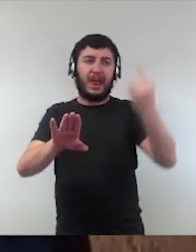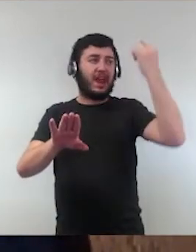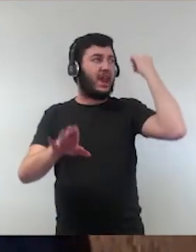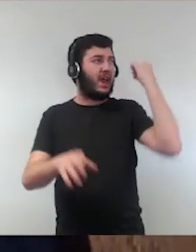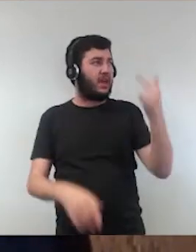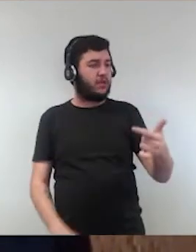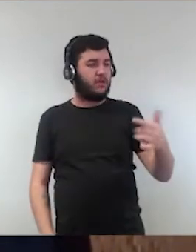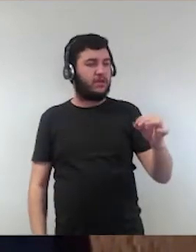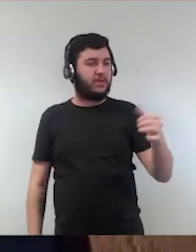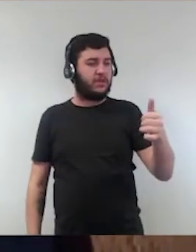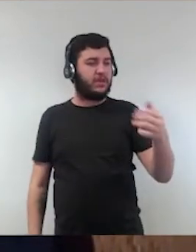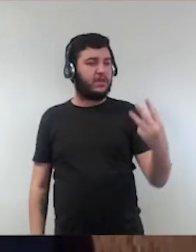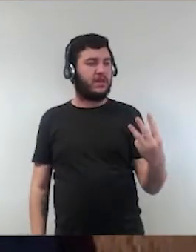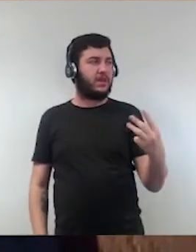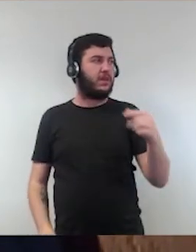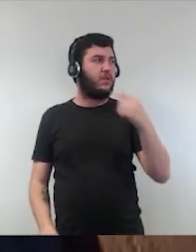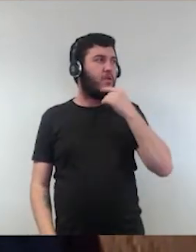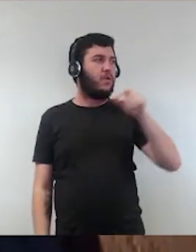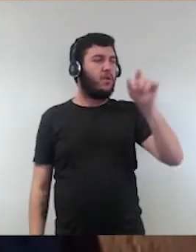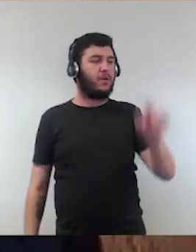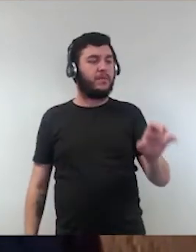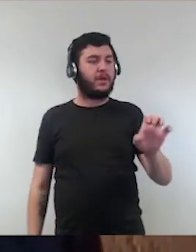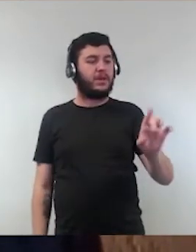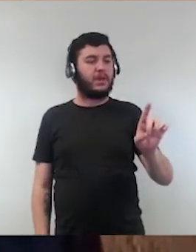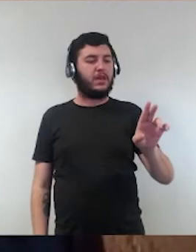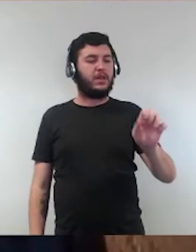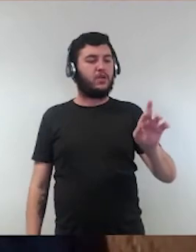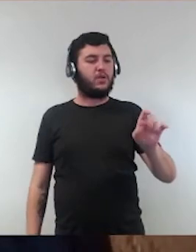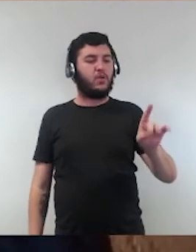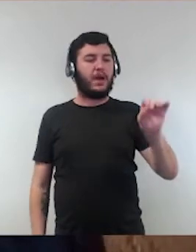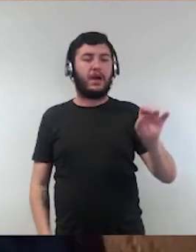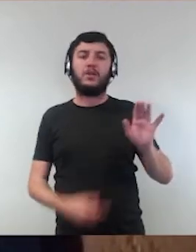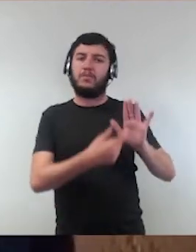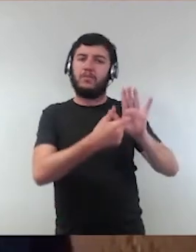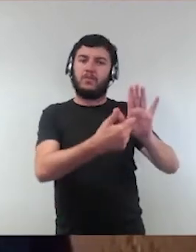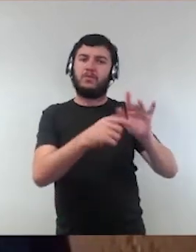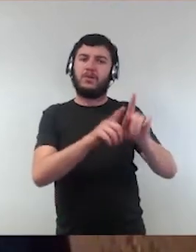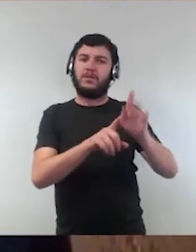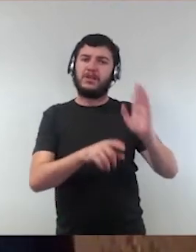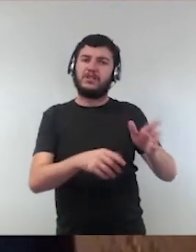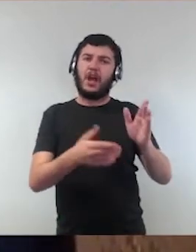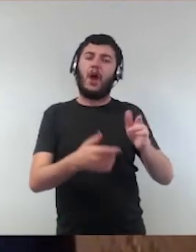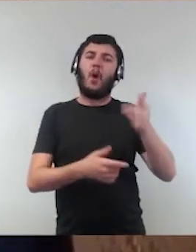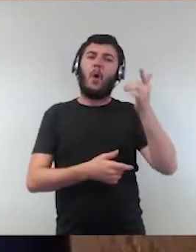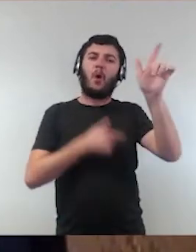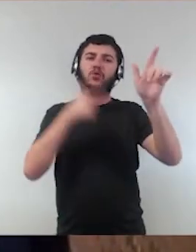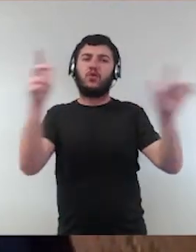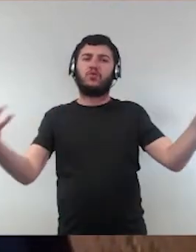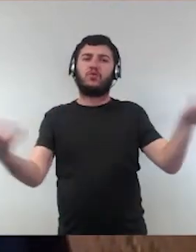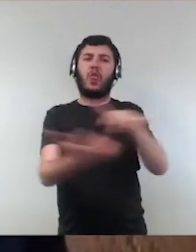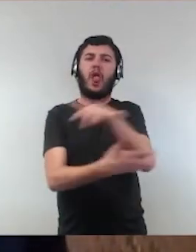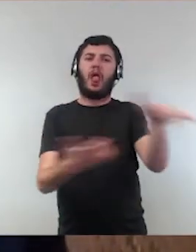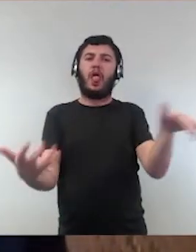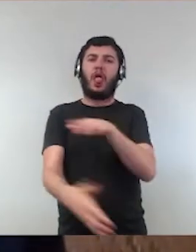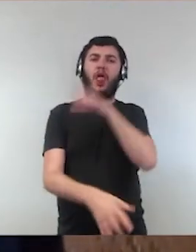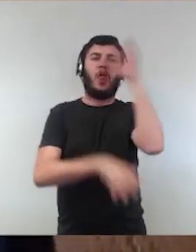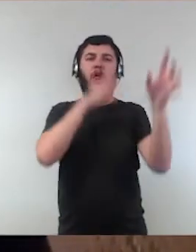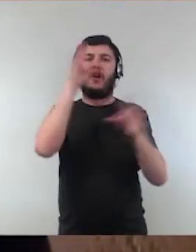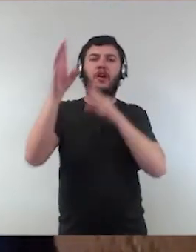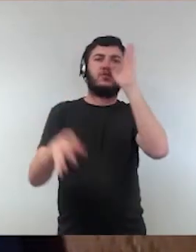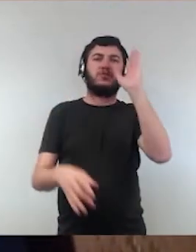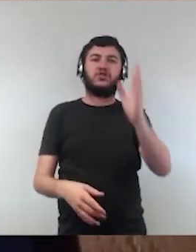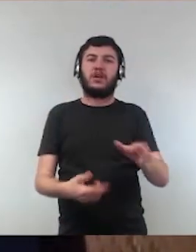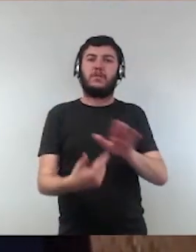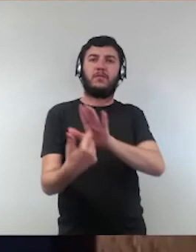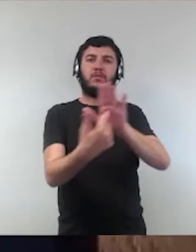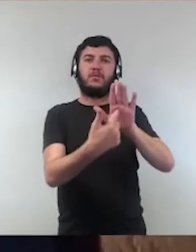Snowden deixou isso claro, e logo depois outros escândalos deixaram isso mais claro ainda, que o conteúdo, quando você tem um